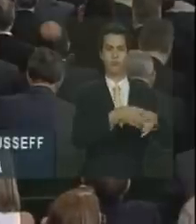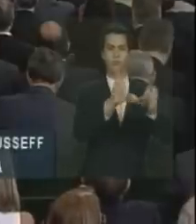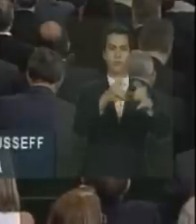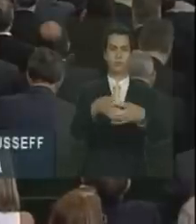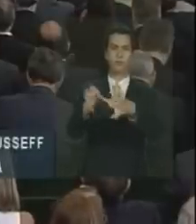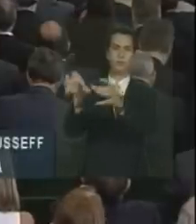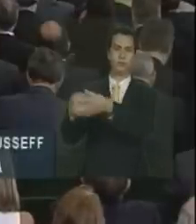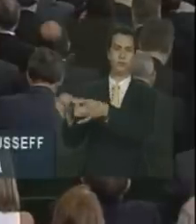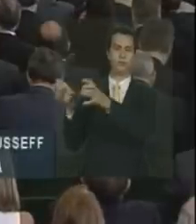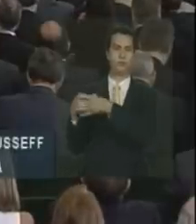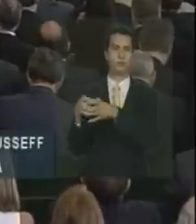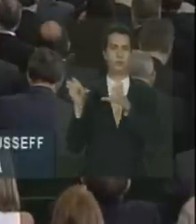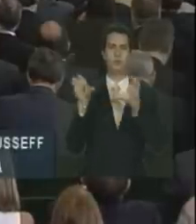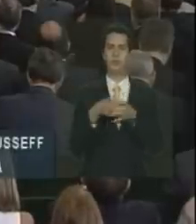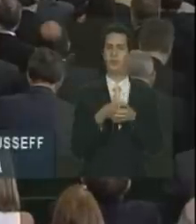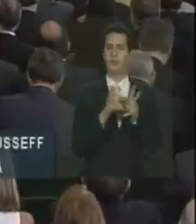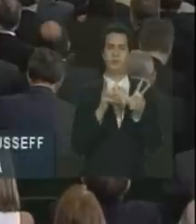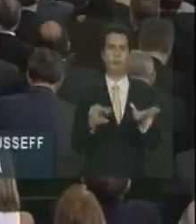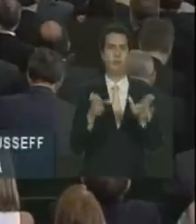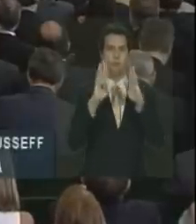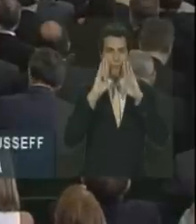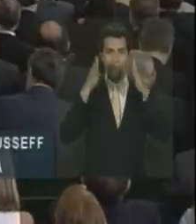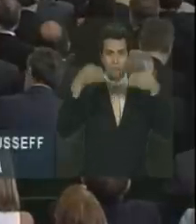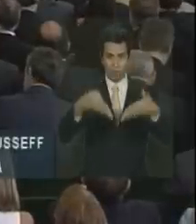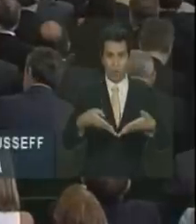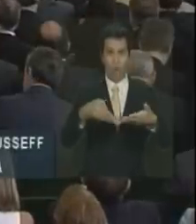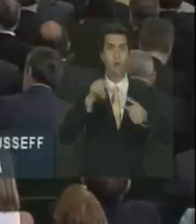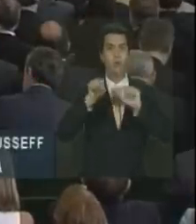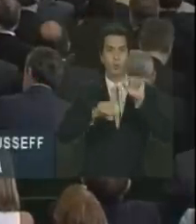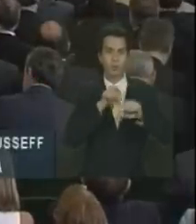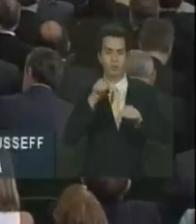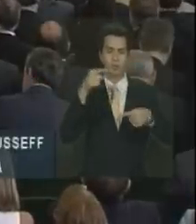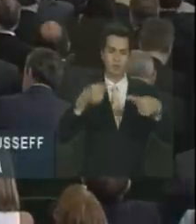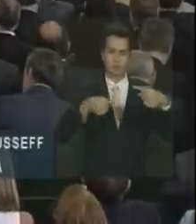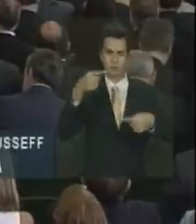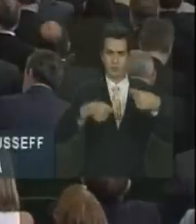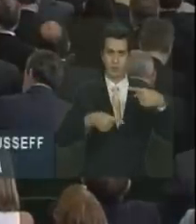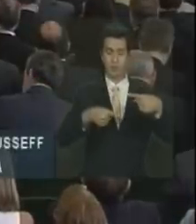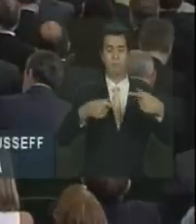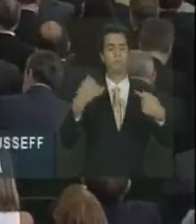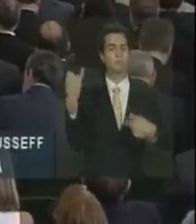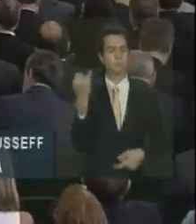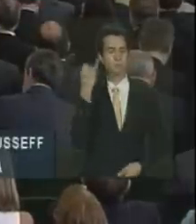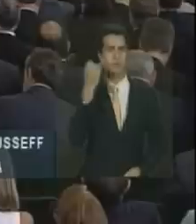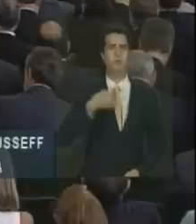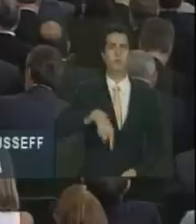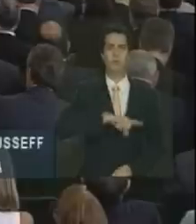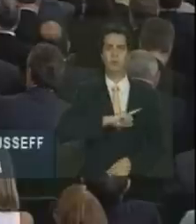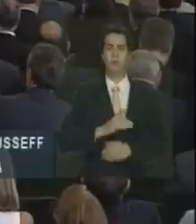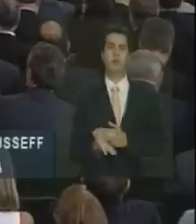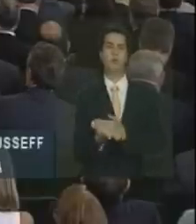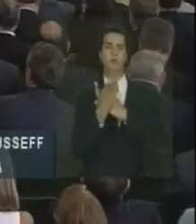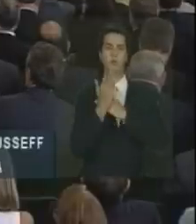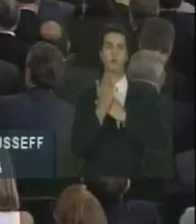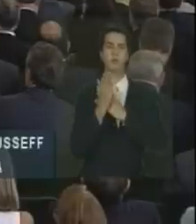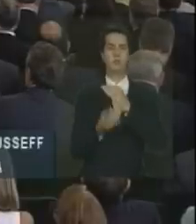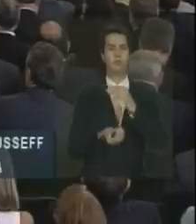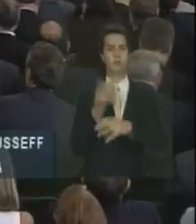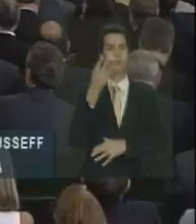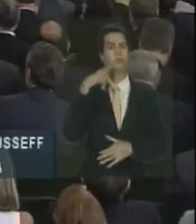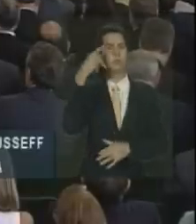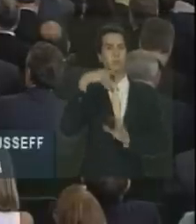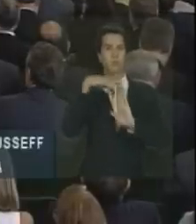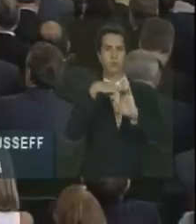competitividade, são essenciais para que nós possamos ter, de fato, uma política de